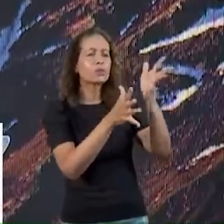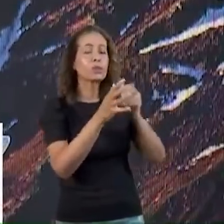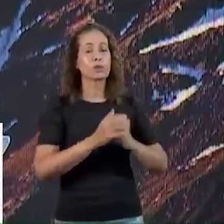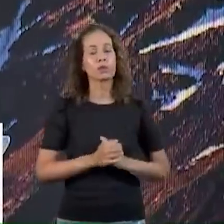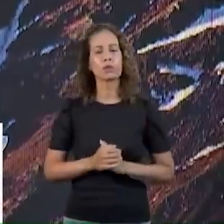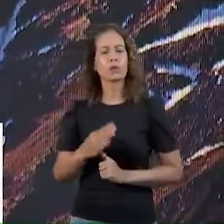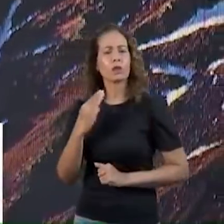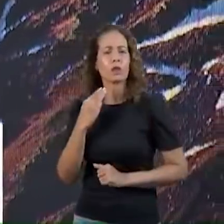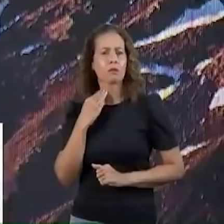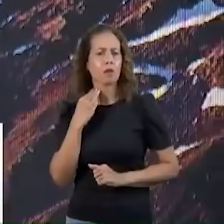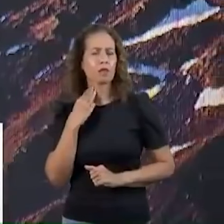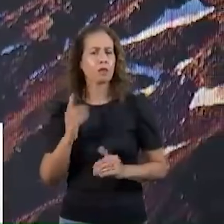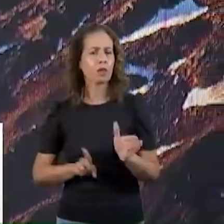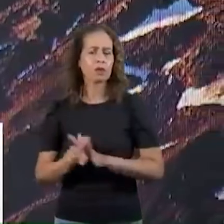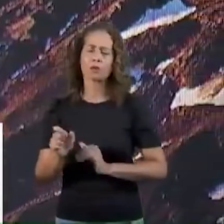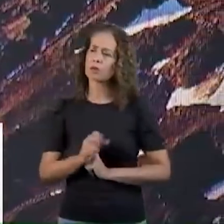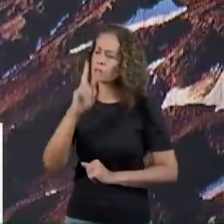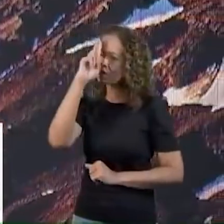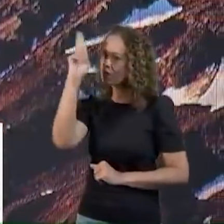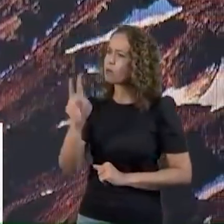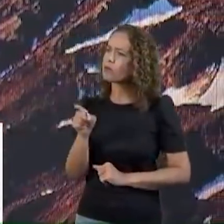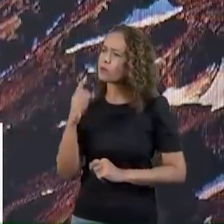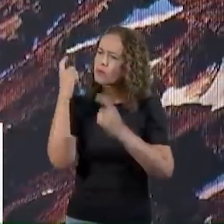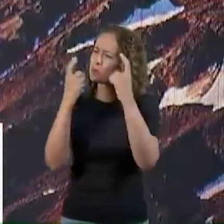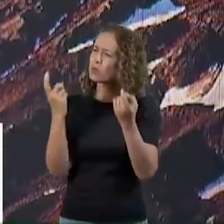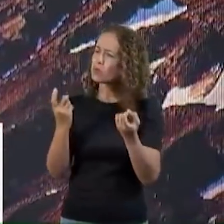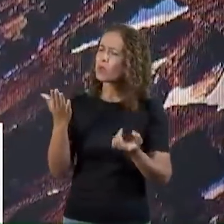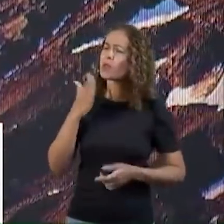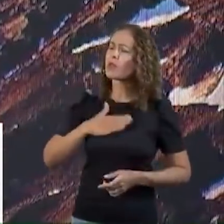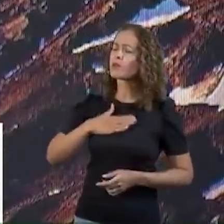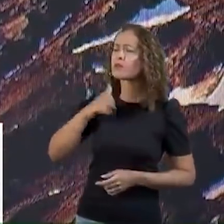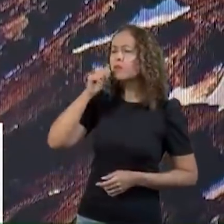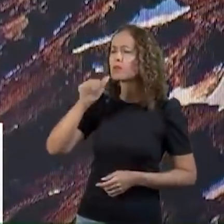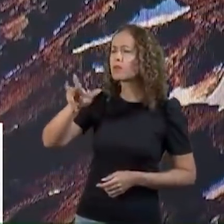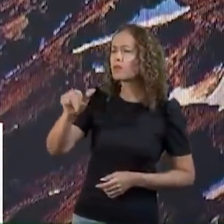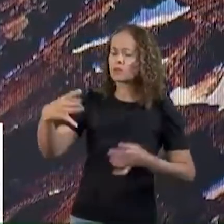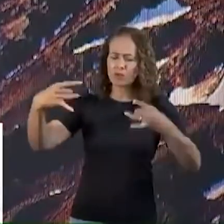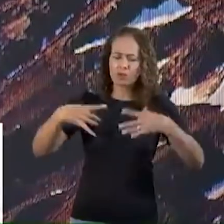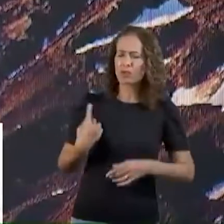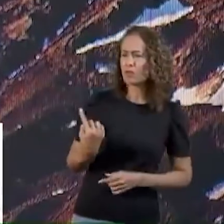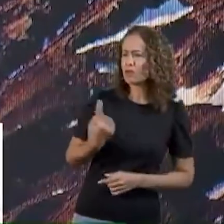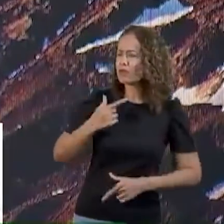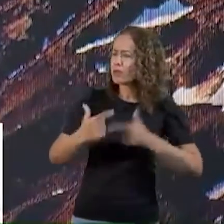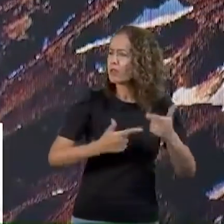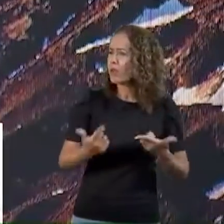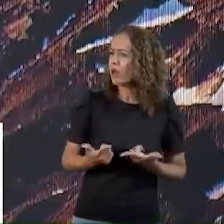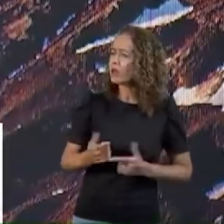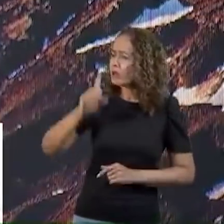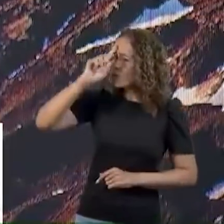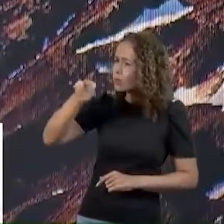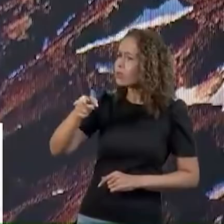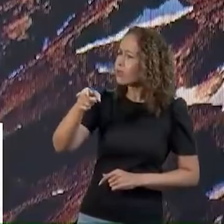Senhor, não te importas que minha irmã tenha me deixado sozinha com o serviço? Dize-lhe que me ajude.